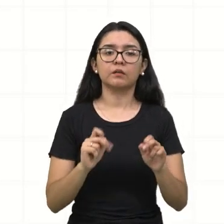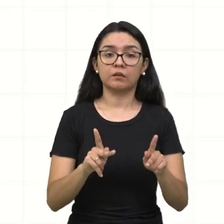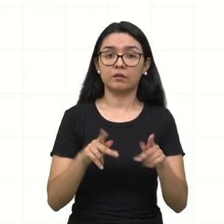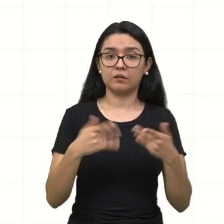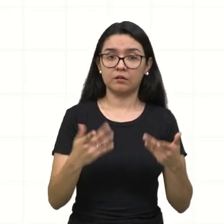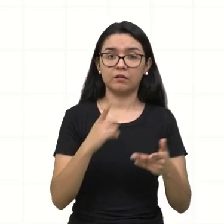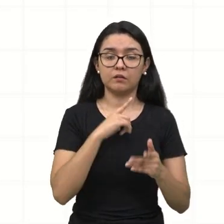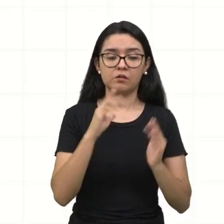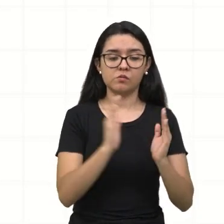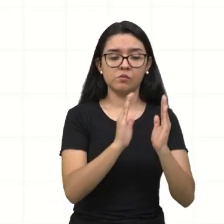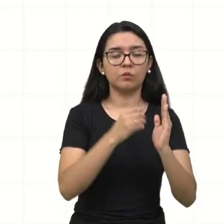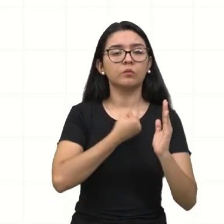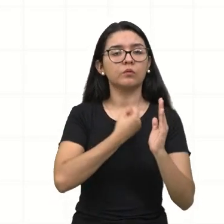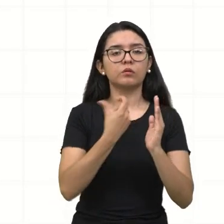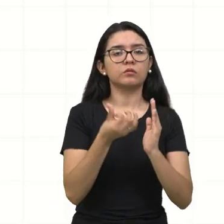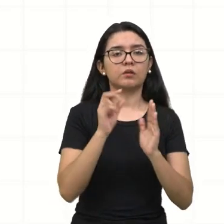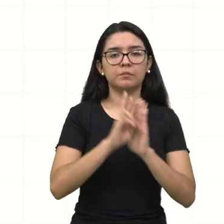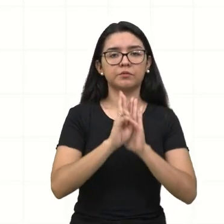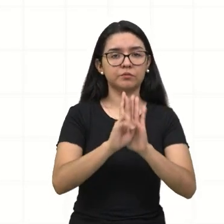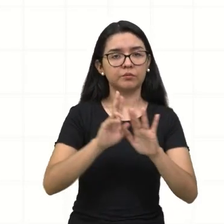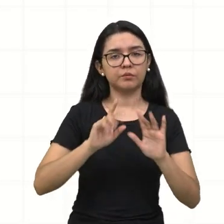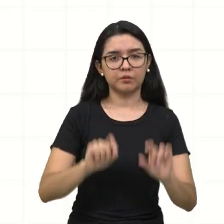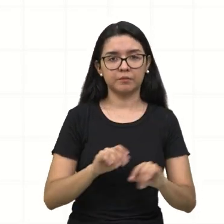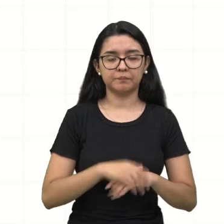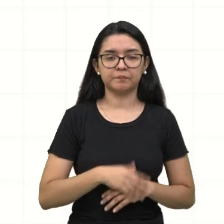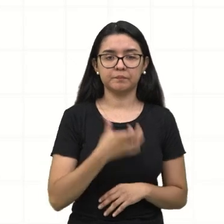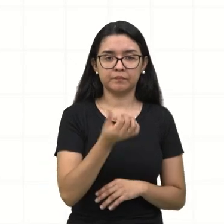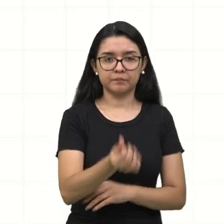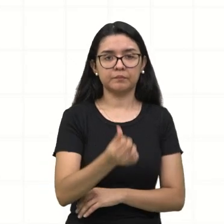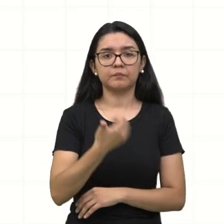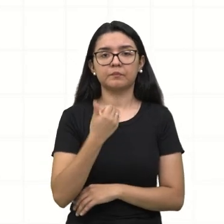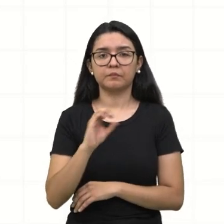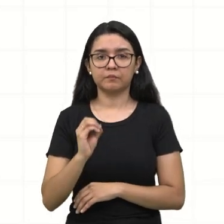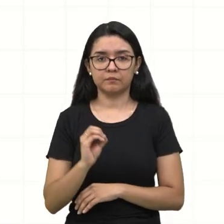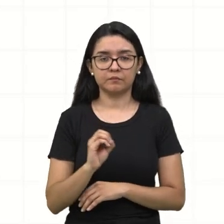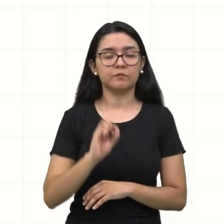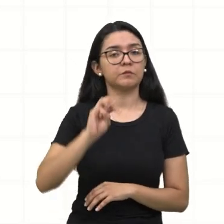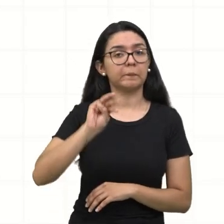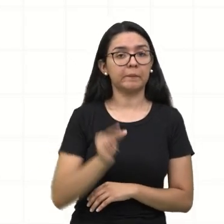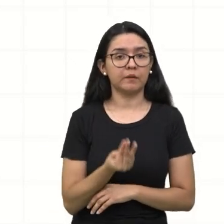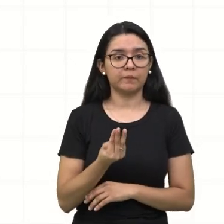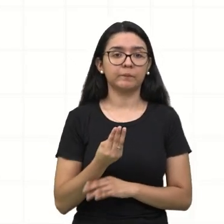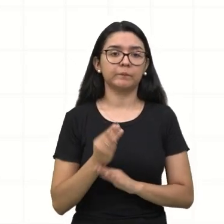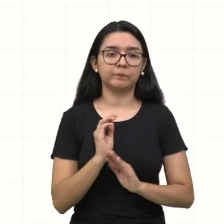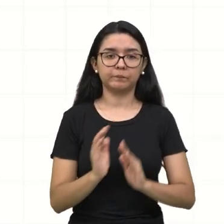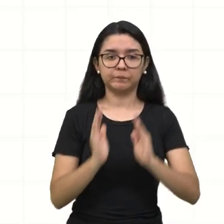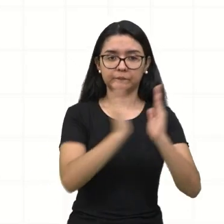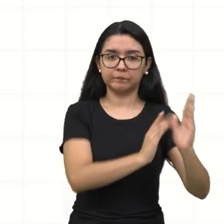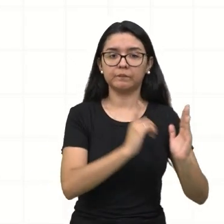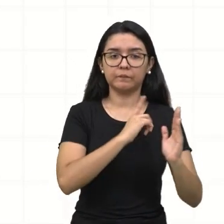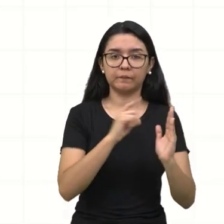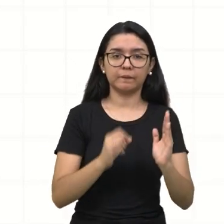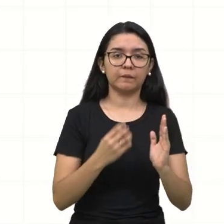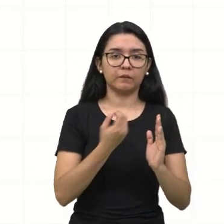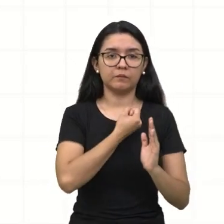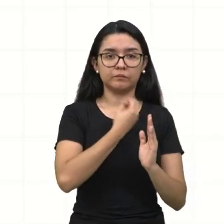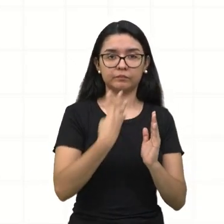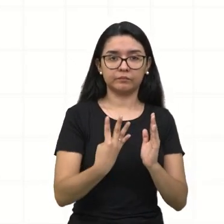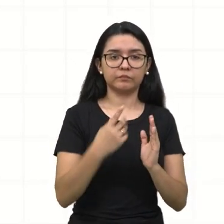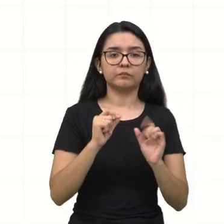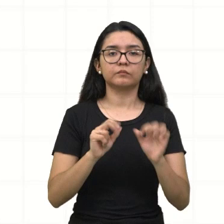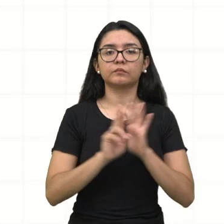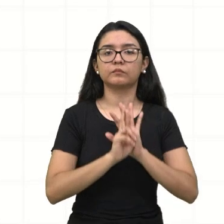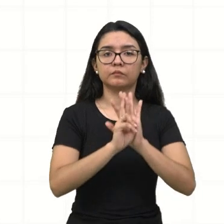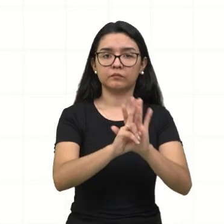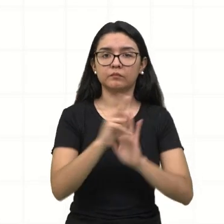6, que representa o quê? 6 dezenas de milhão. E em seguida, o 4,